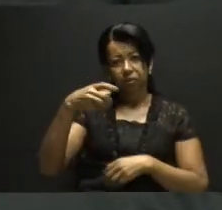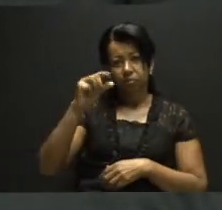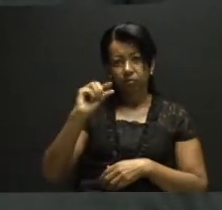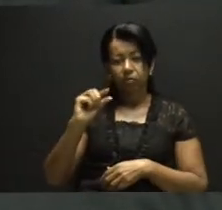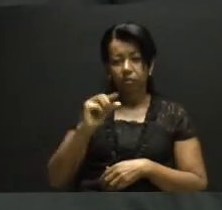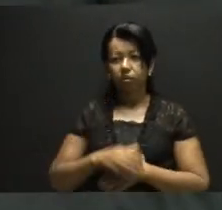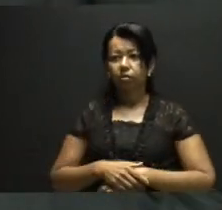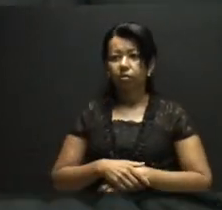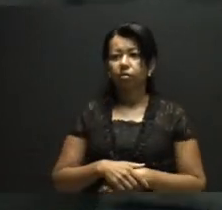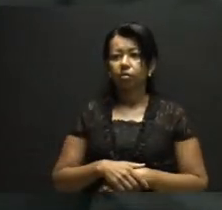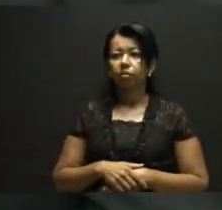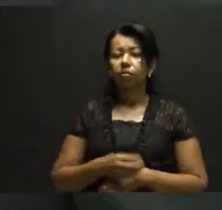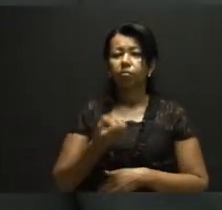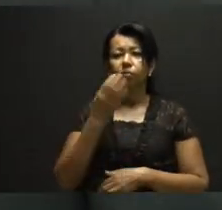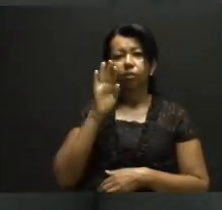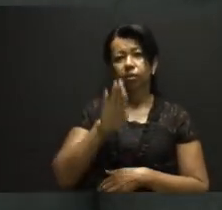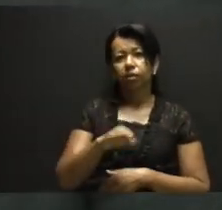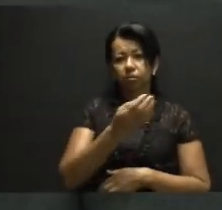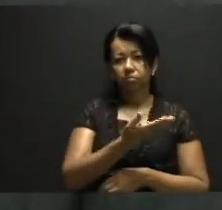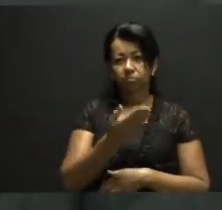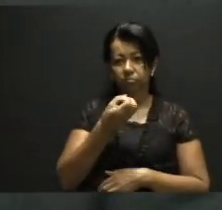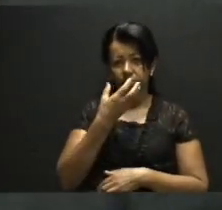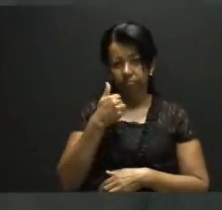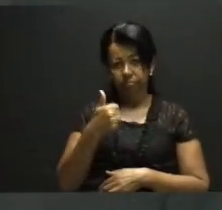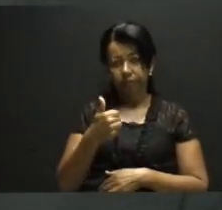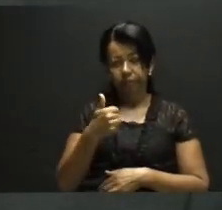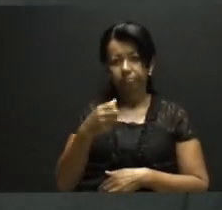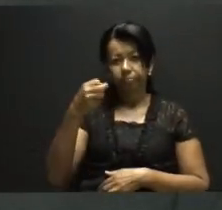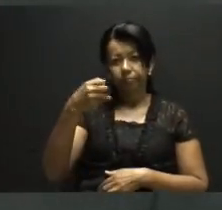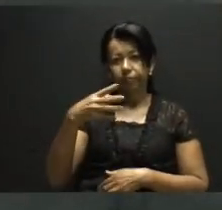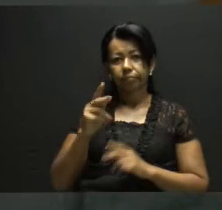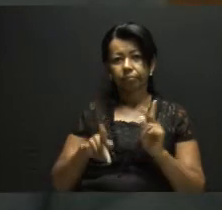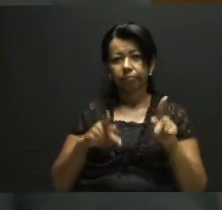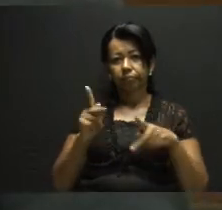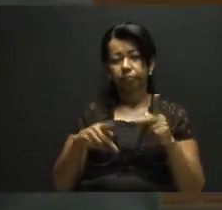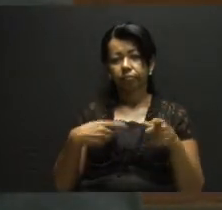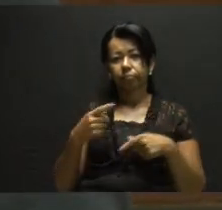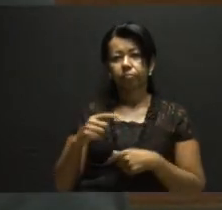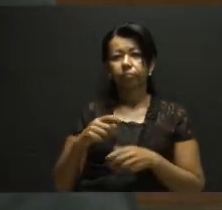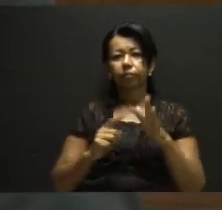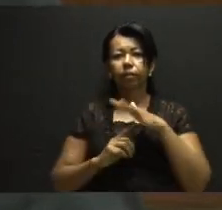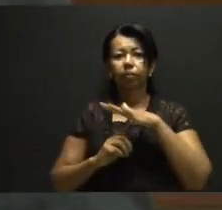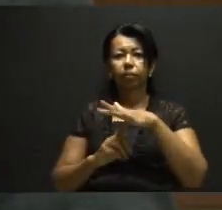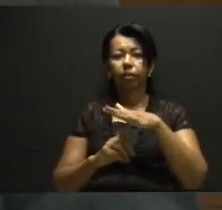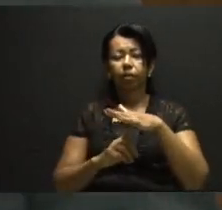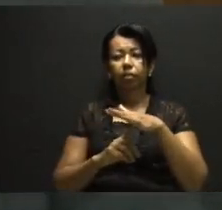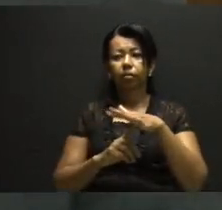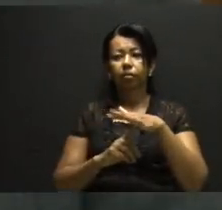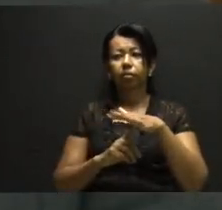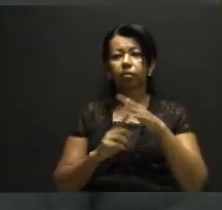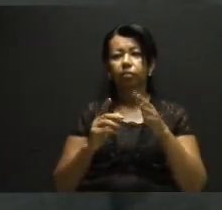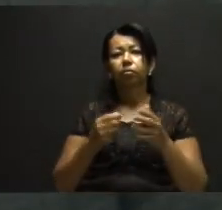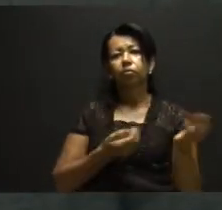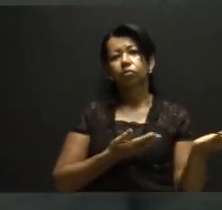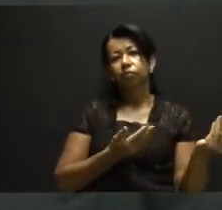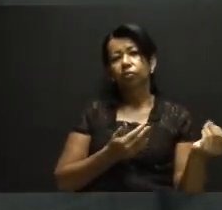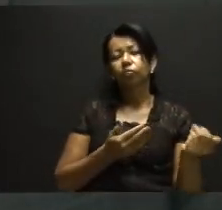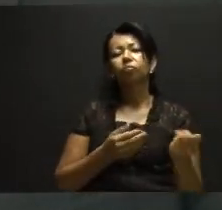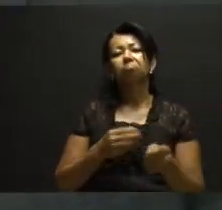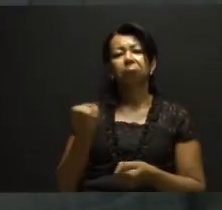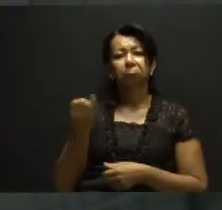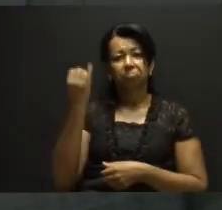esse projeto boa tarde tudo bem que era que explicar à população acha que a praça da juventude acho que é fundamental para o futuro dos nossos jovens